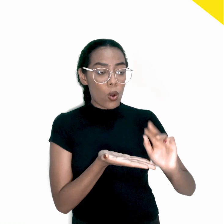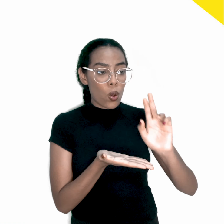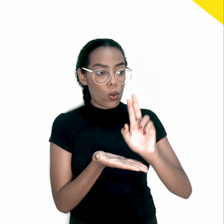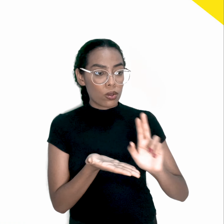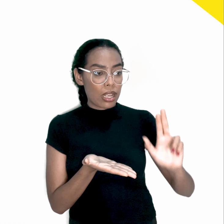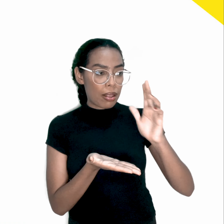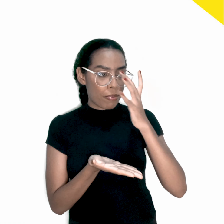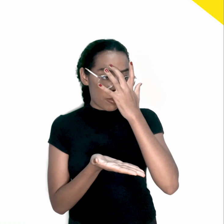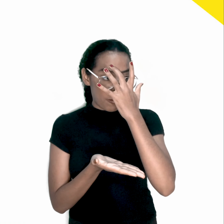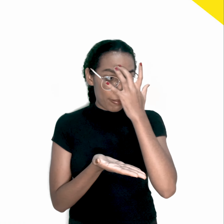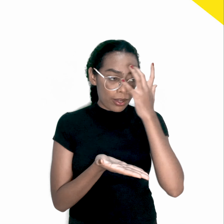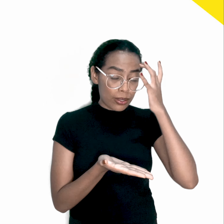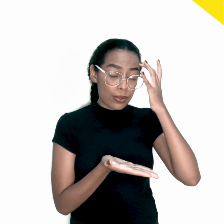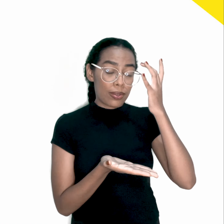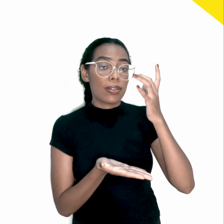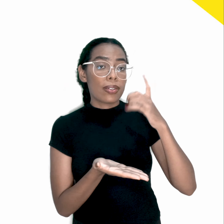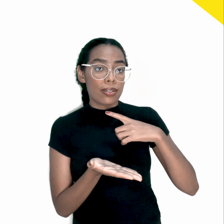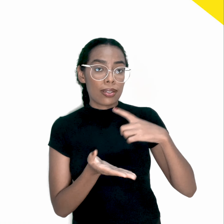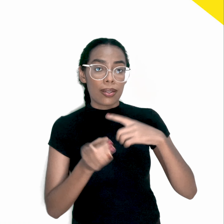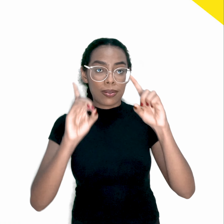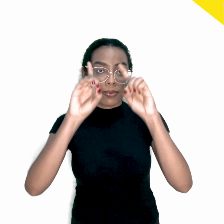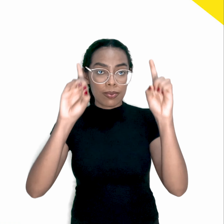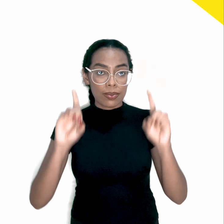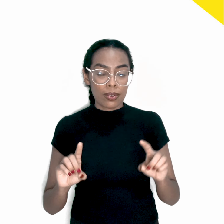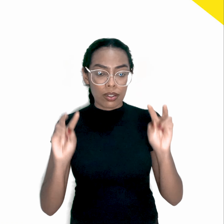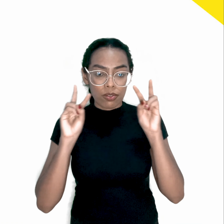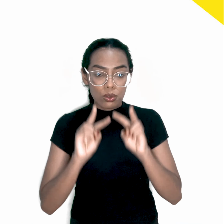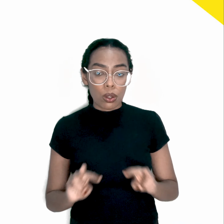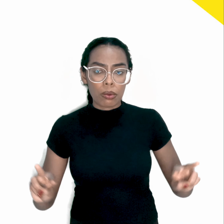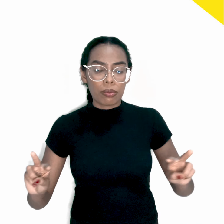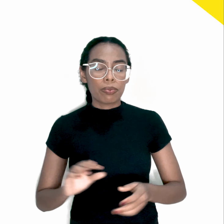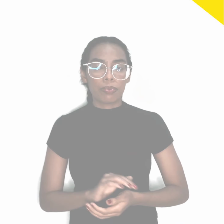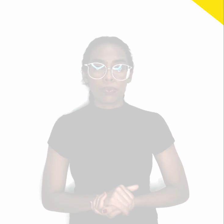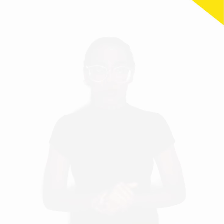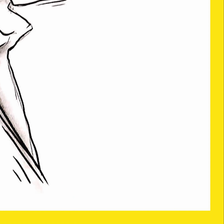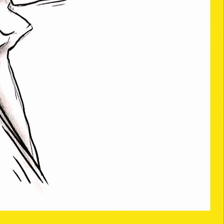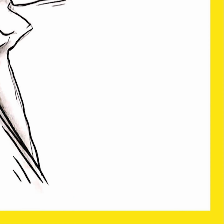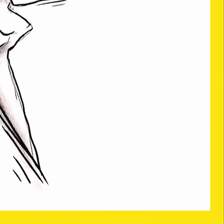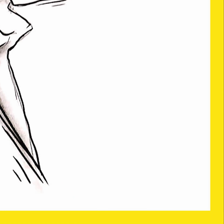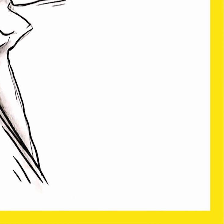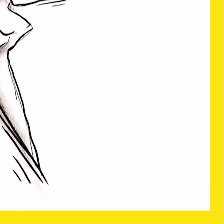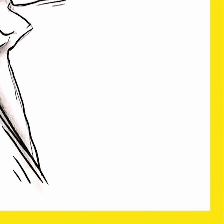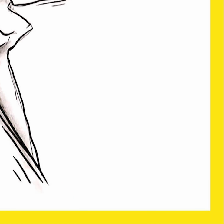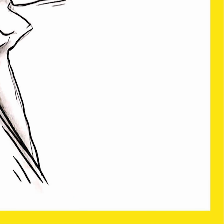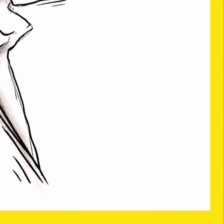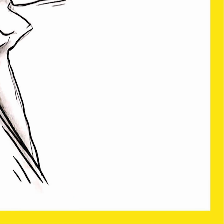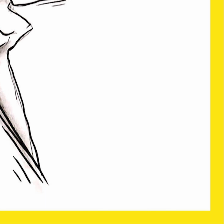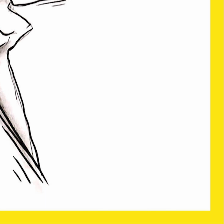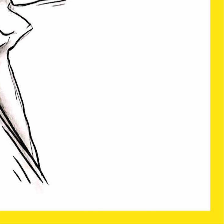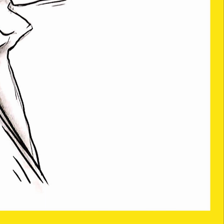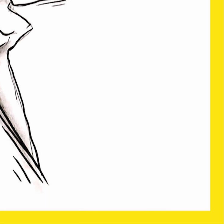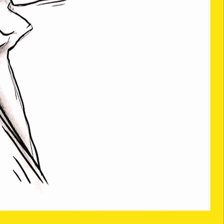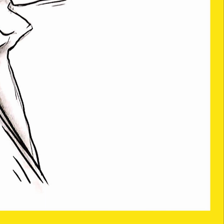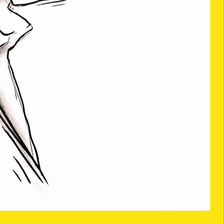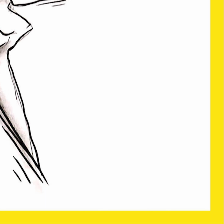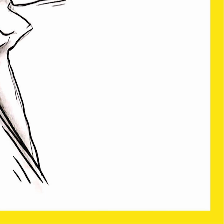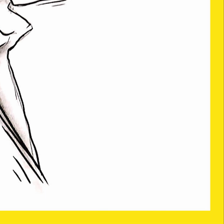por pontos em alto relevo Utilizada pelas pessoas com deficiência visual Página 16